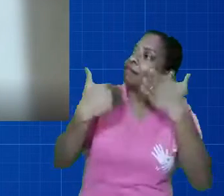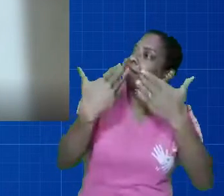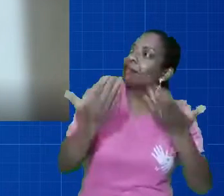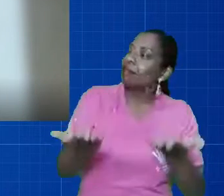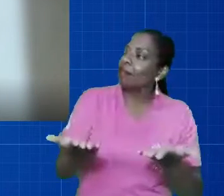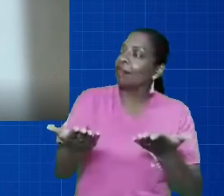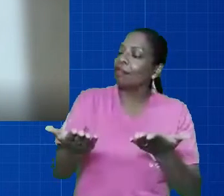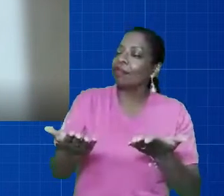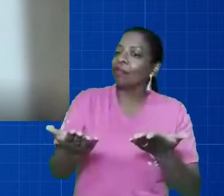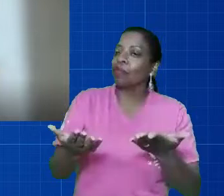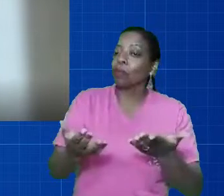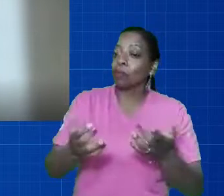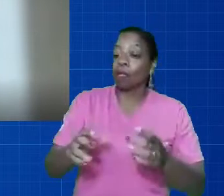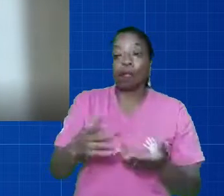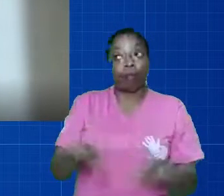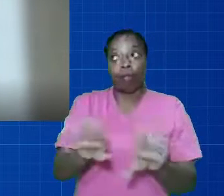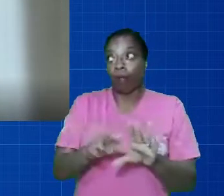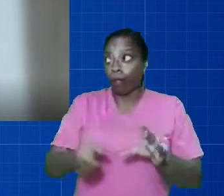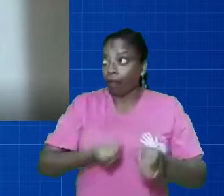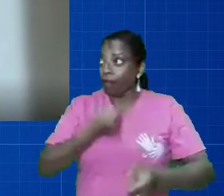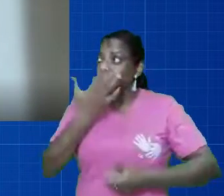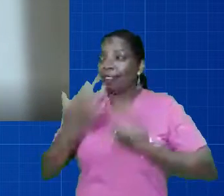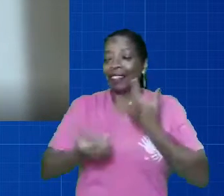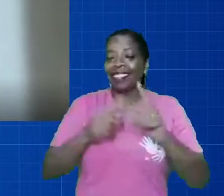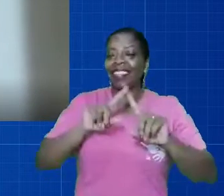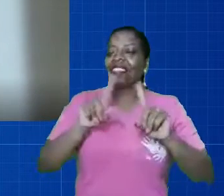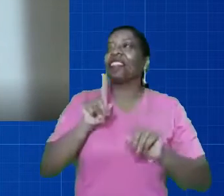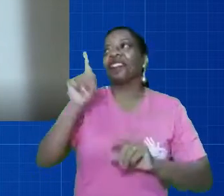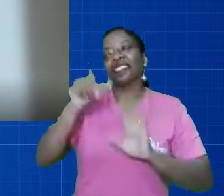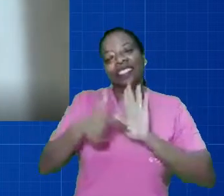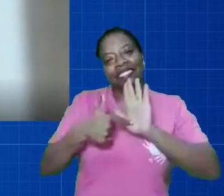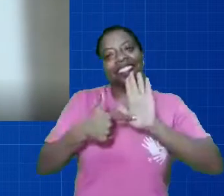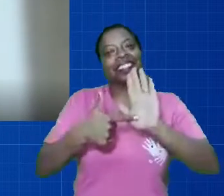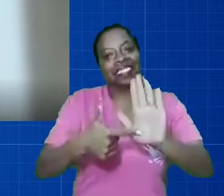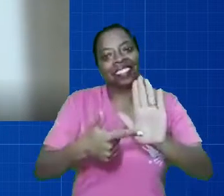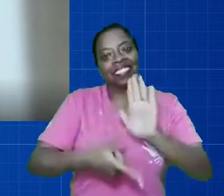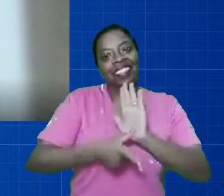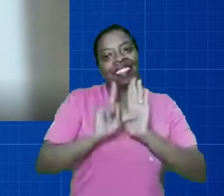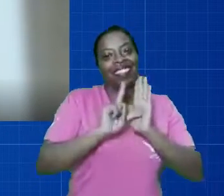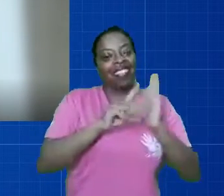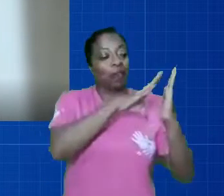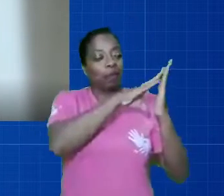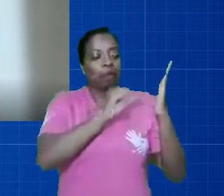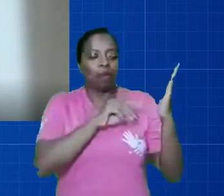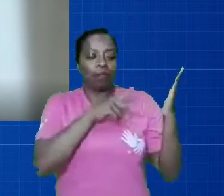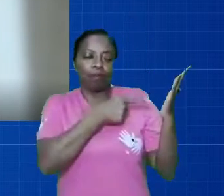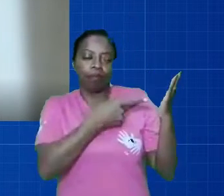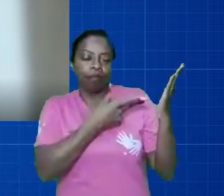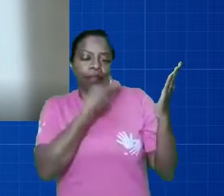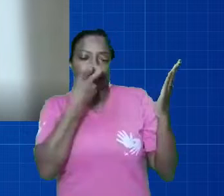a ousarem, desde que você apresente alguma coisa antes, né? É na